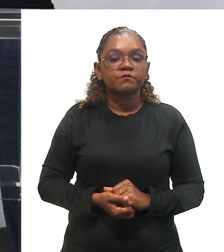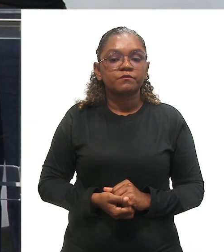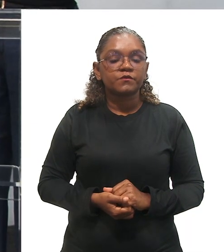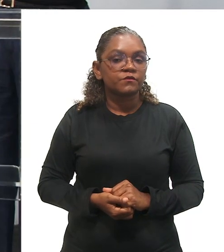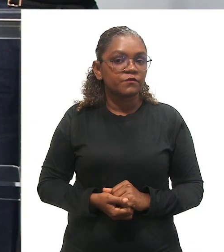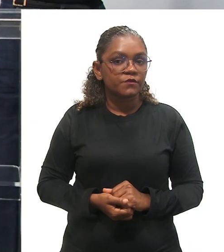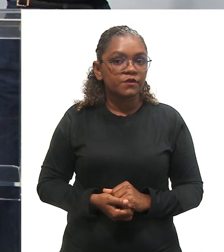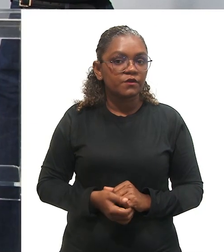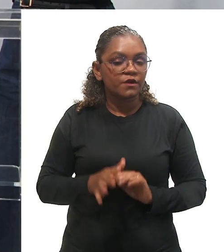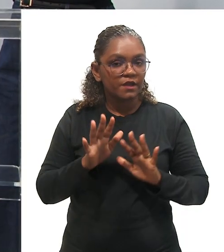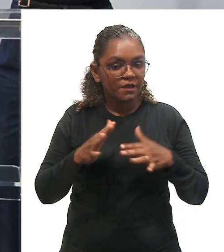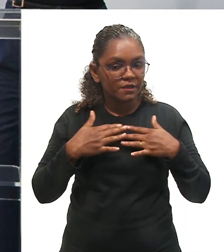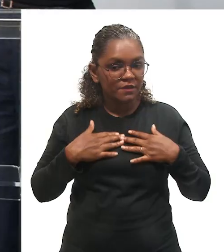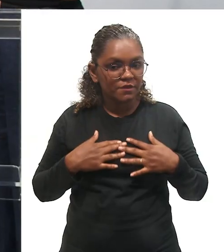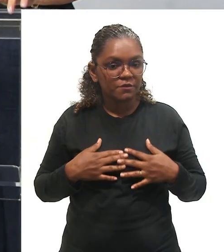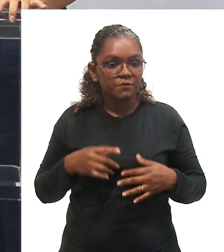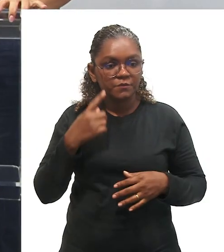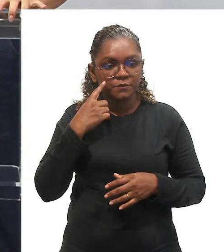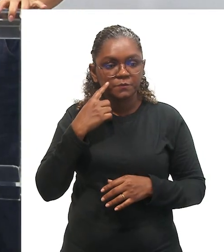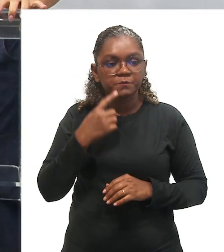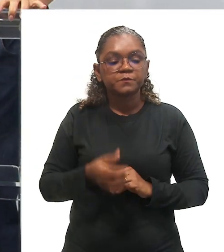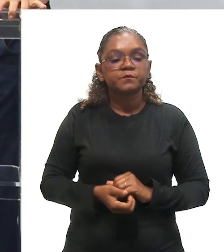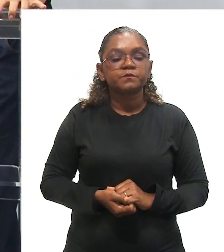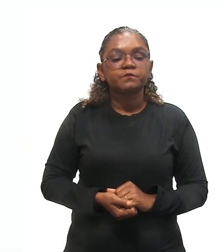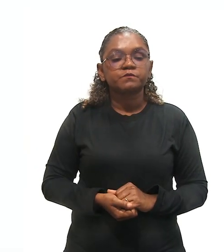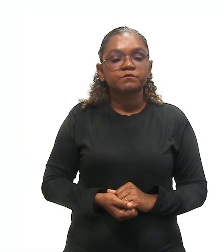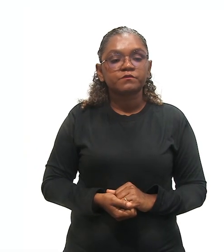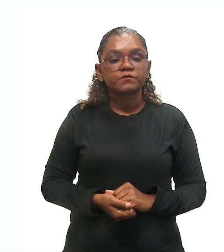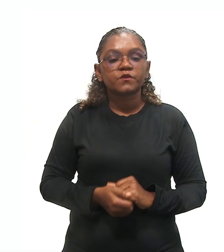Como eu falei, não se assuste, vamos navegando.